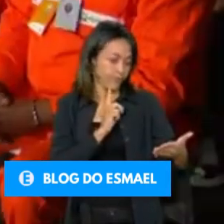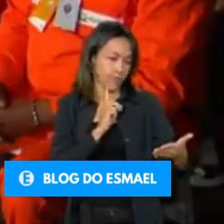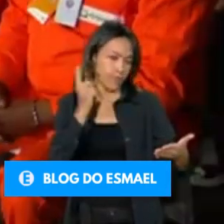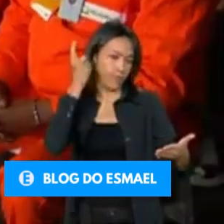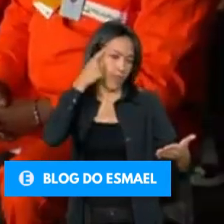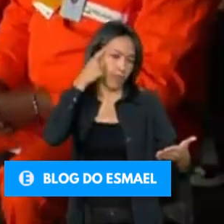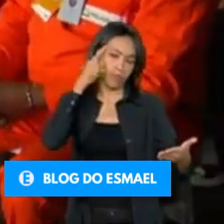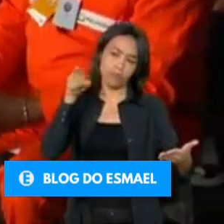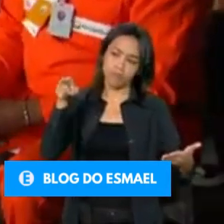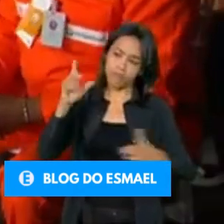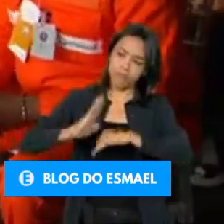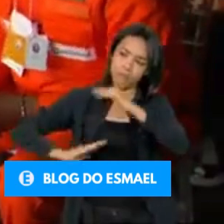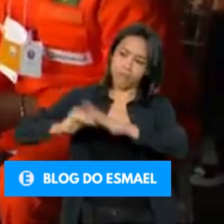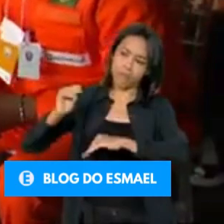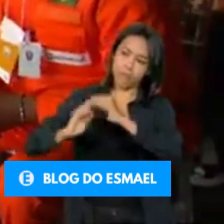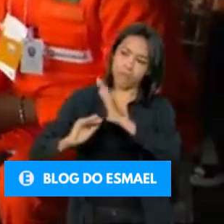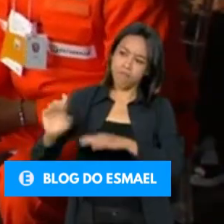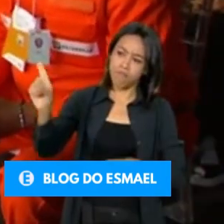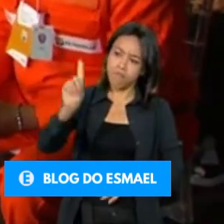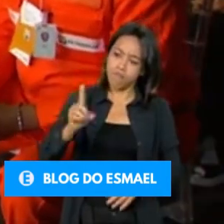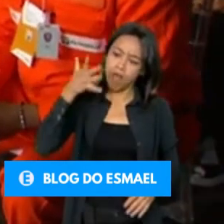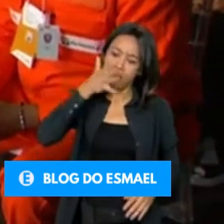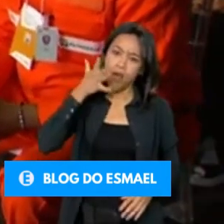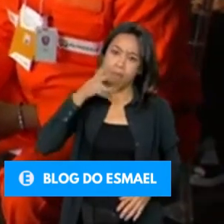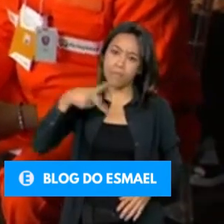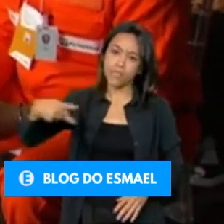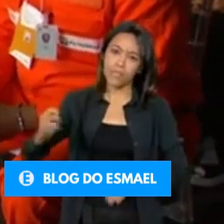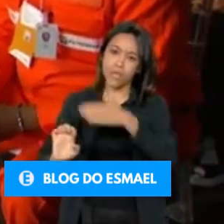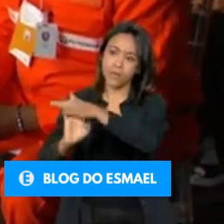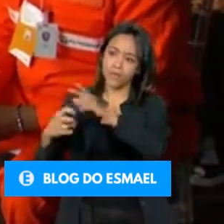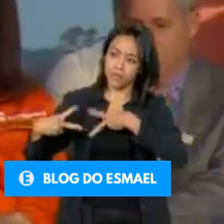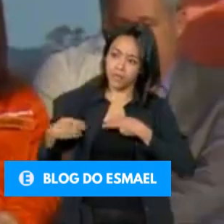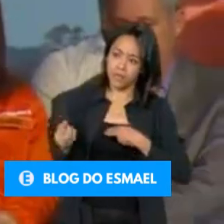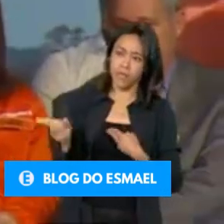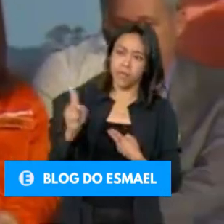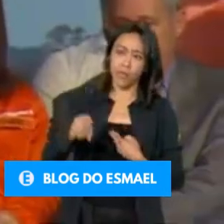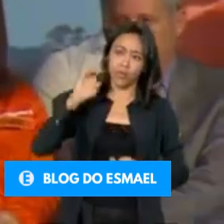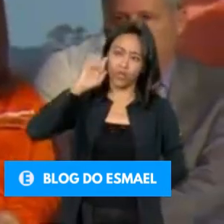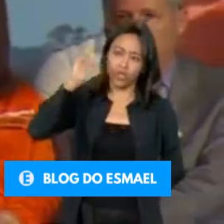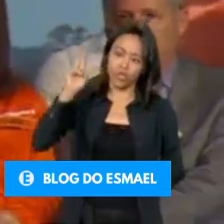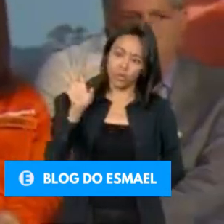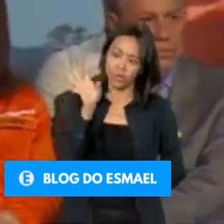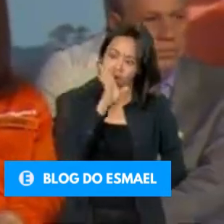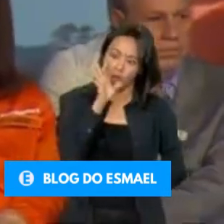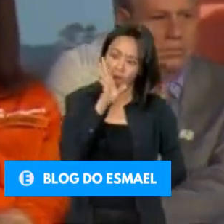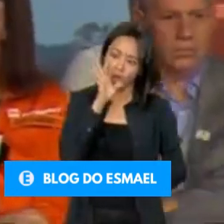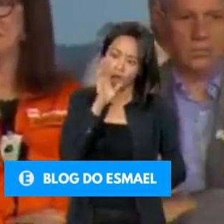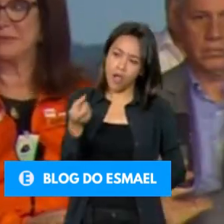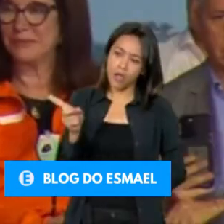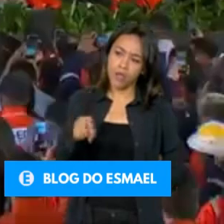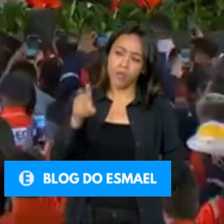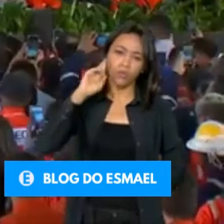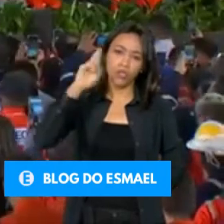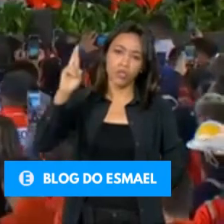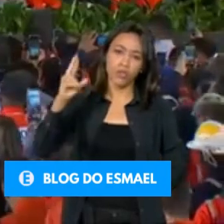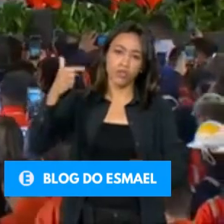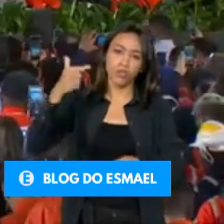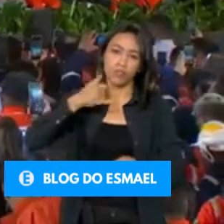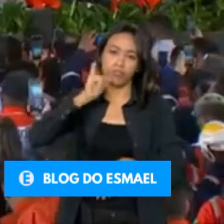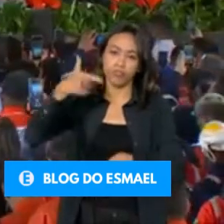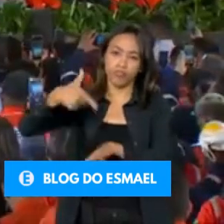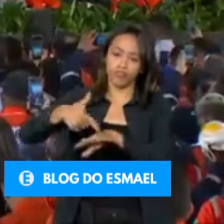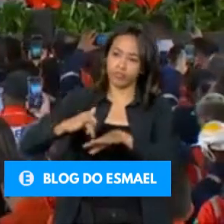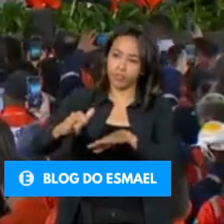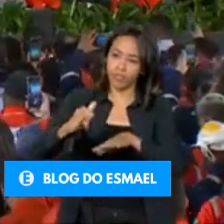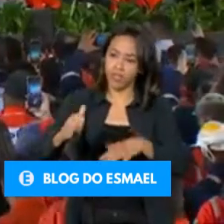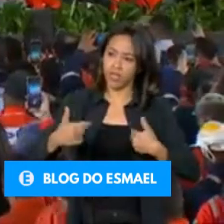da especialista da Petrobras, a Magda, do diretor dessa refinaria e do ministro de Minas e Energia, eu ler o